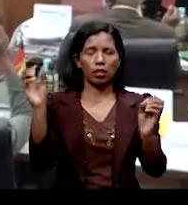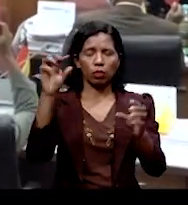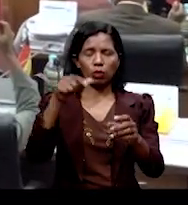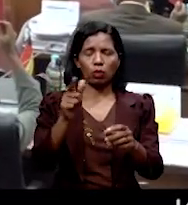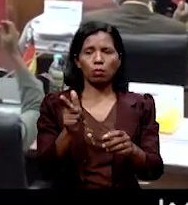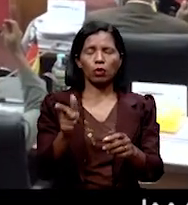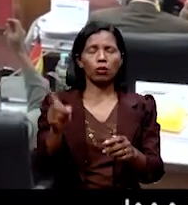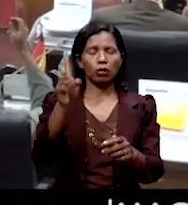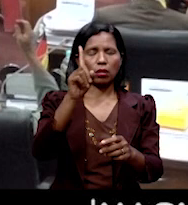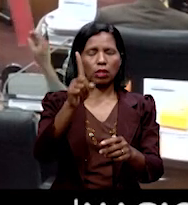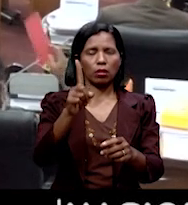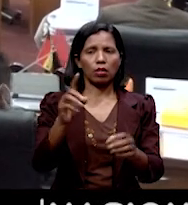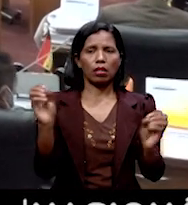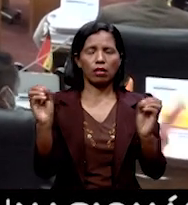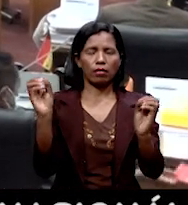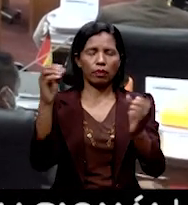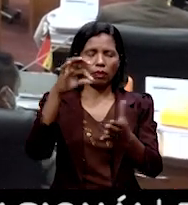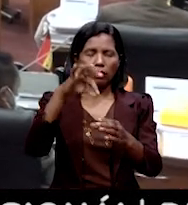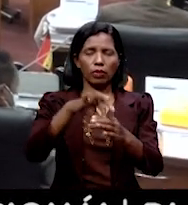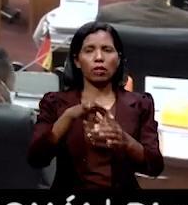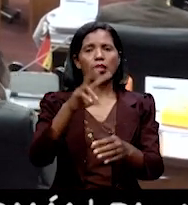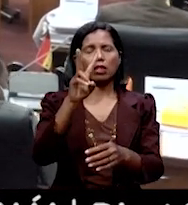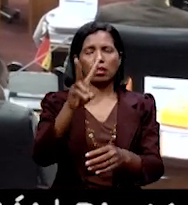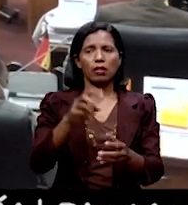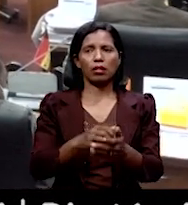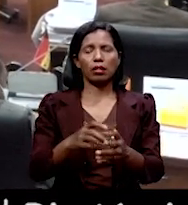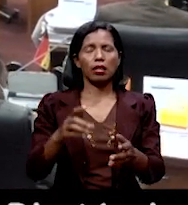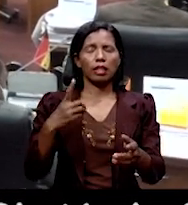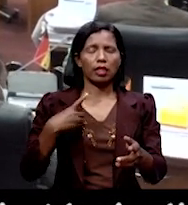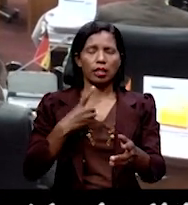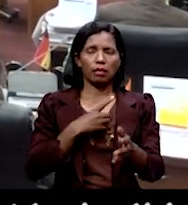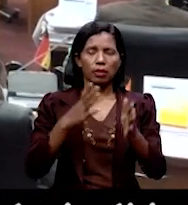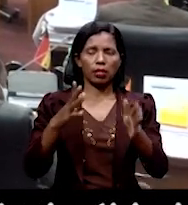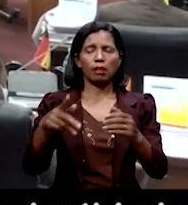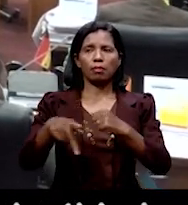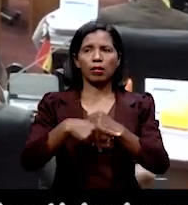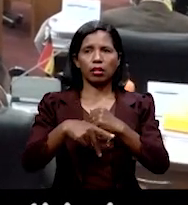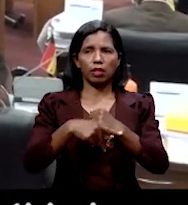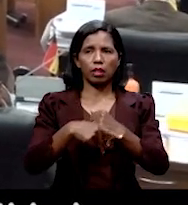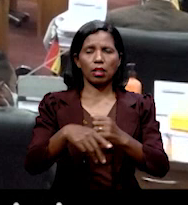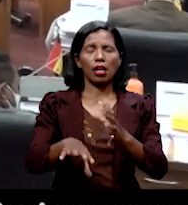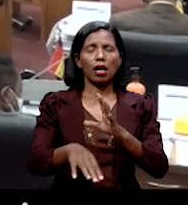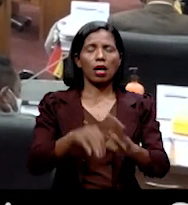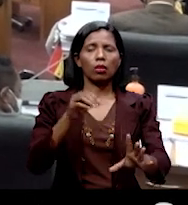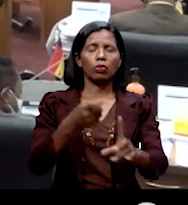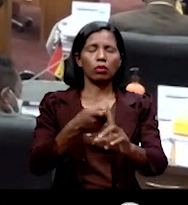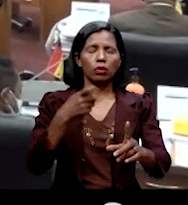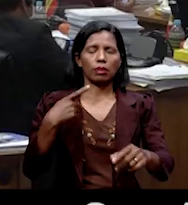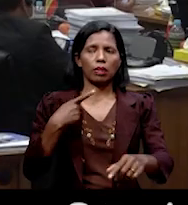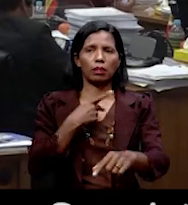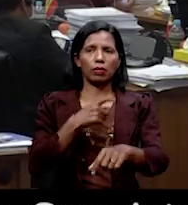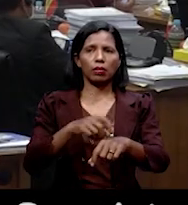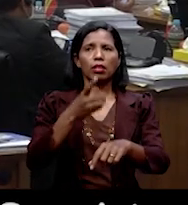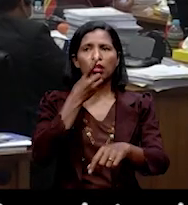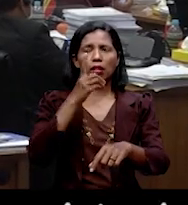no abstenção zero. Hafoin aprova deputado bancada CNRT Niang Balung halai ses husi plenária. Hafoin declaração